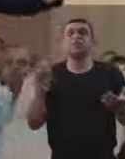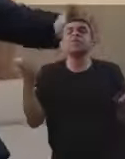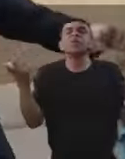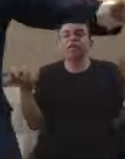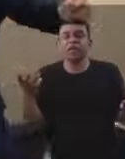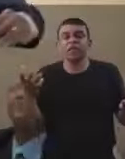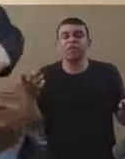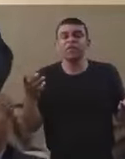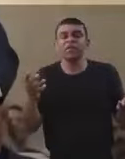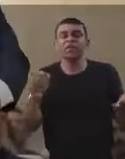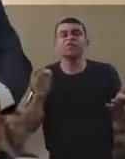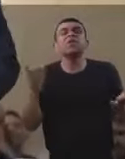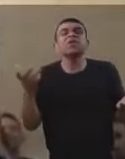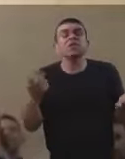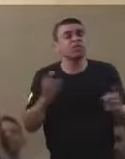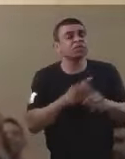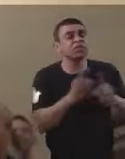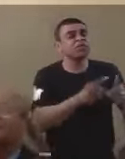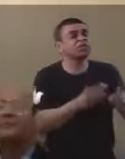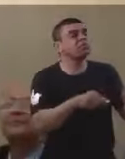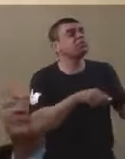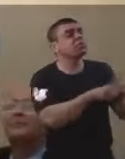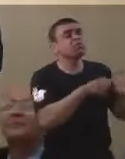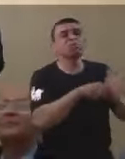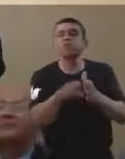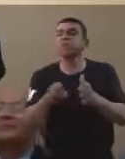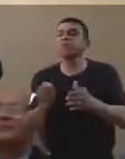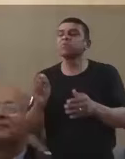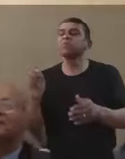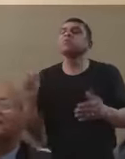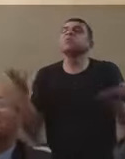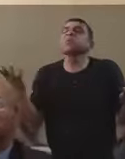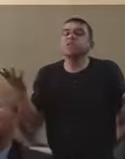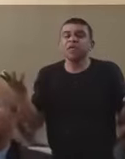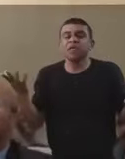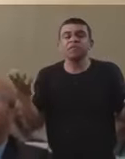do outro lado, quem é, Senhor? Aí Judas, quem é, mestre?